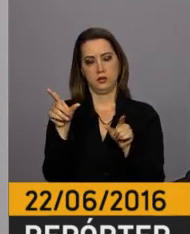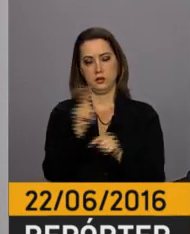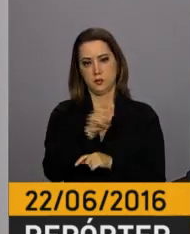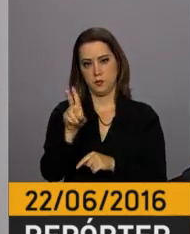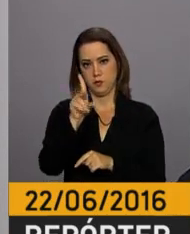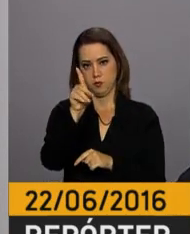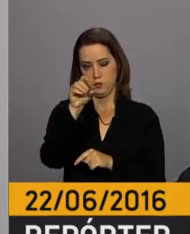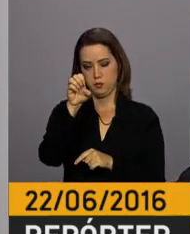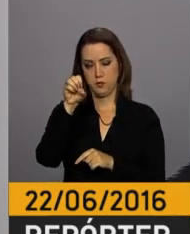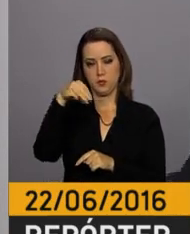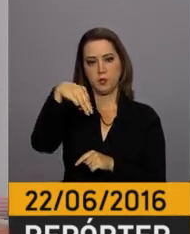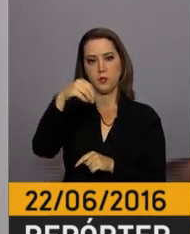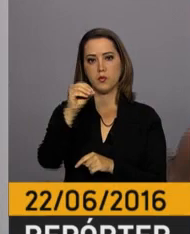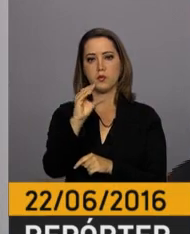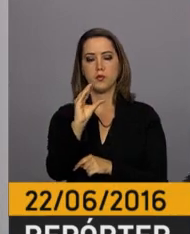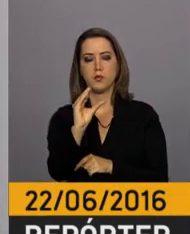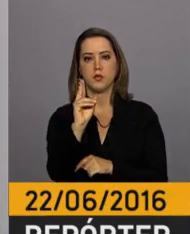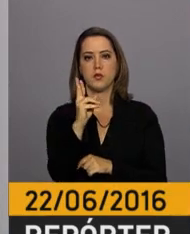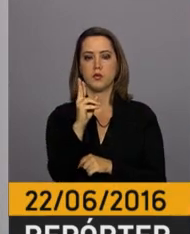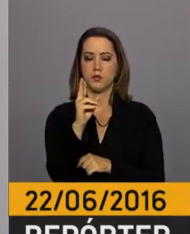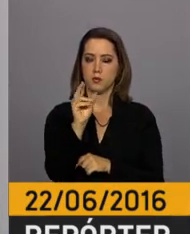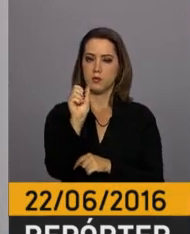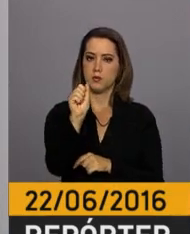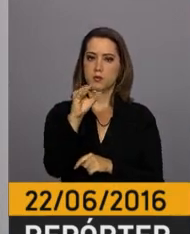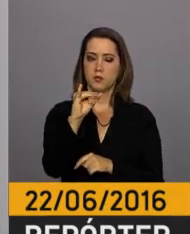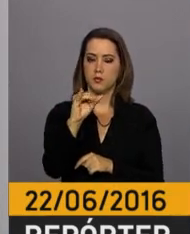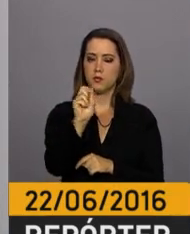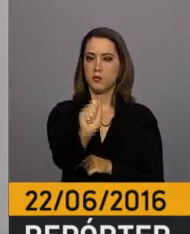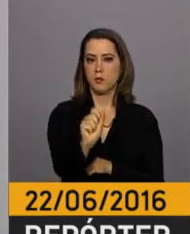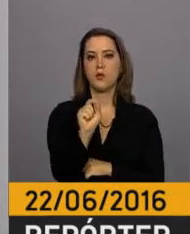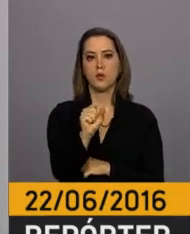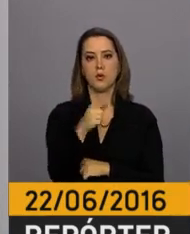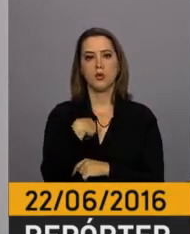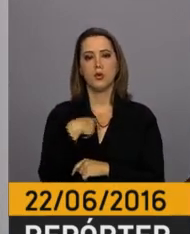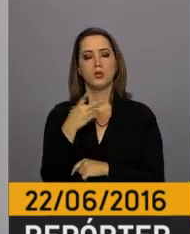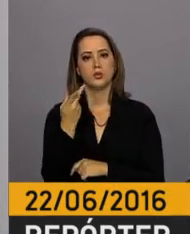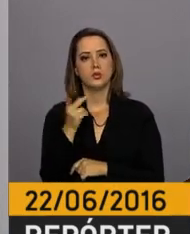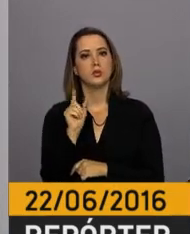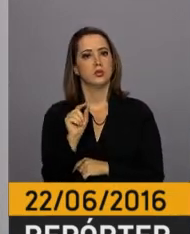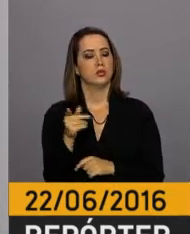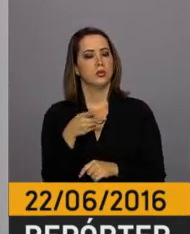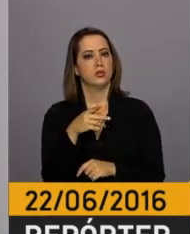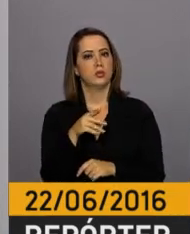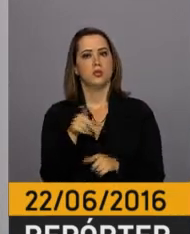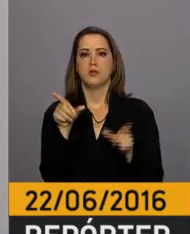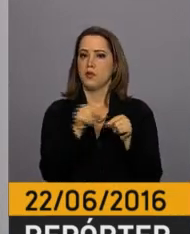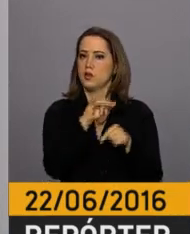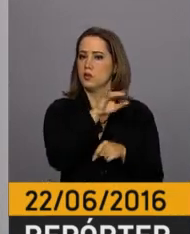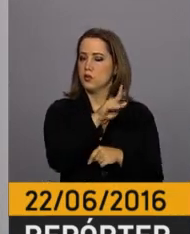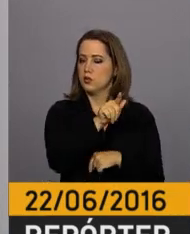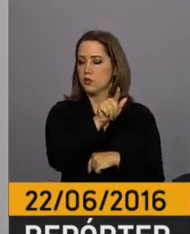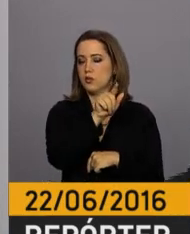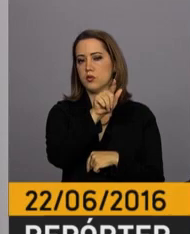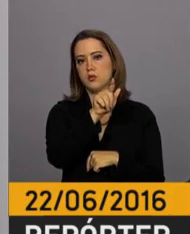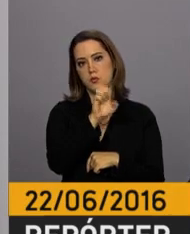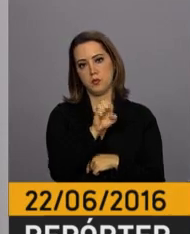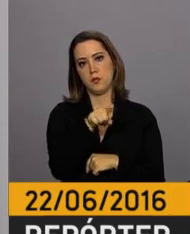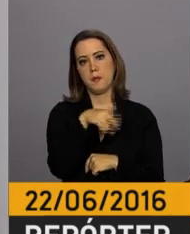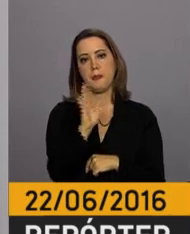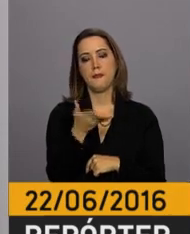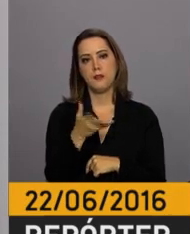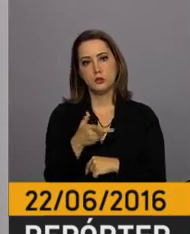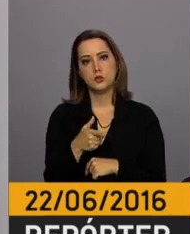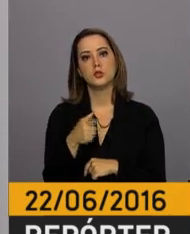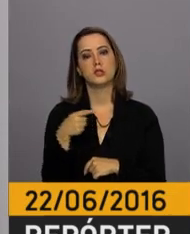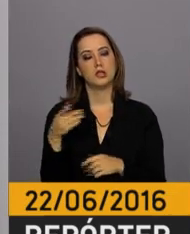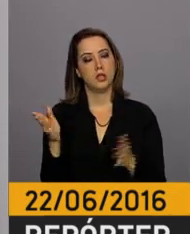do estado de direito eu faço um breve registro sobre o IBGE ele acaba de aniversariar no último dia 29 de Maio